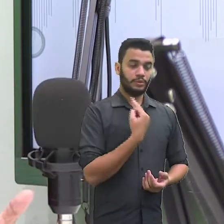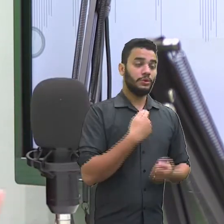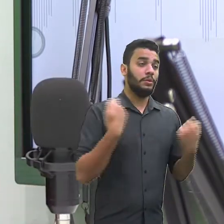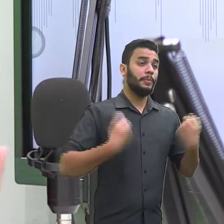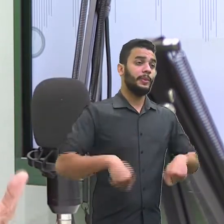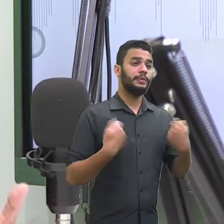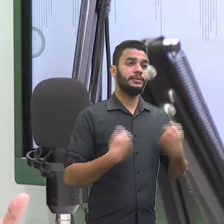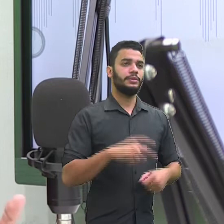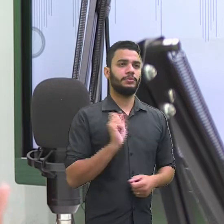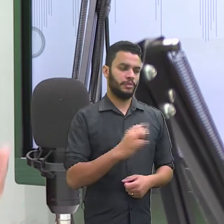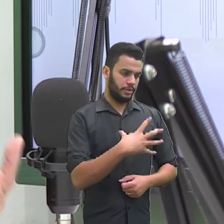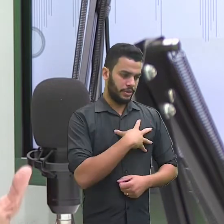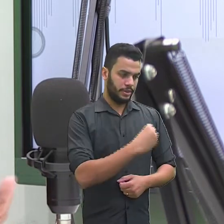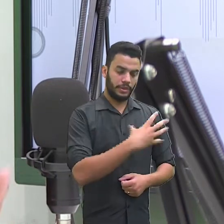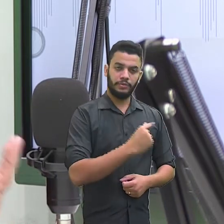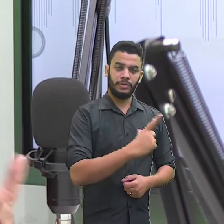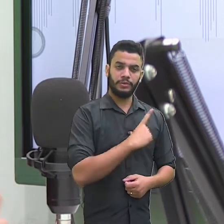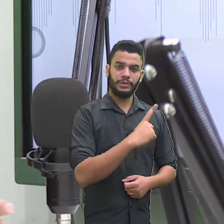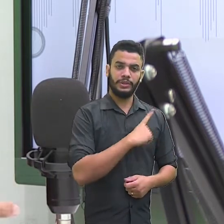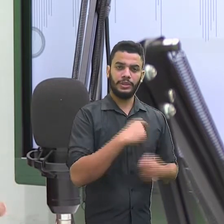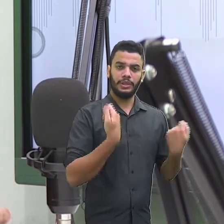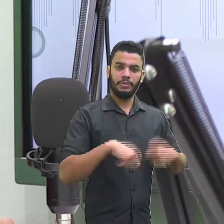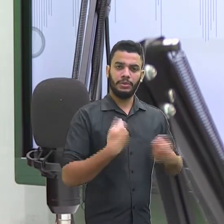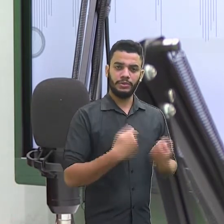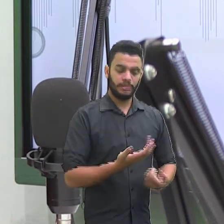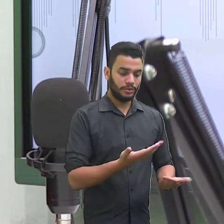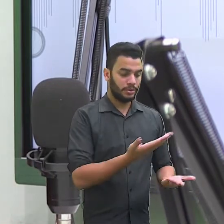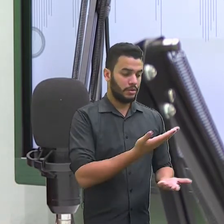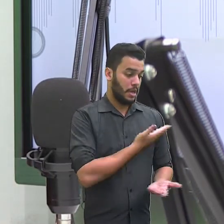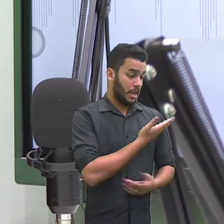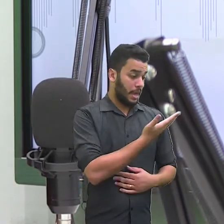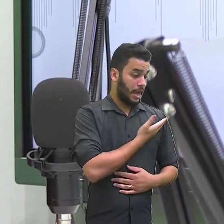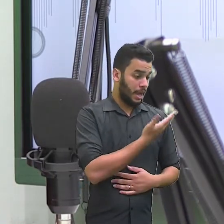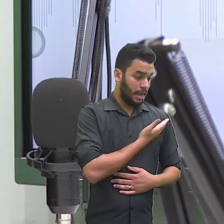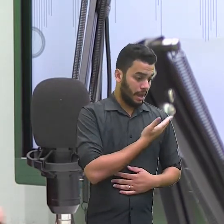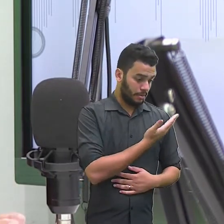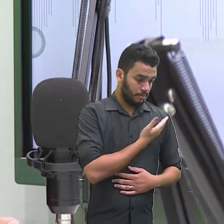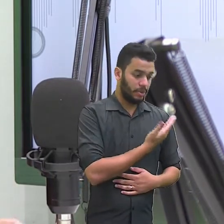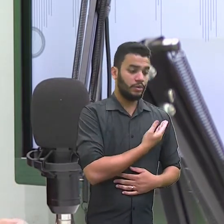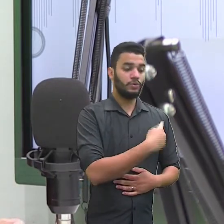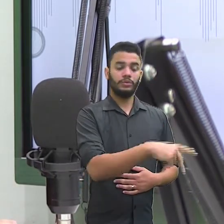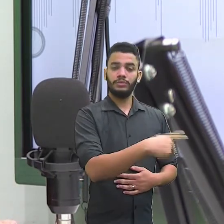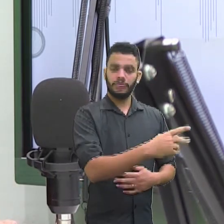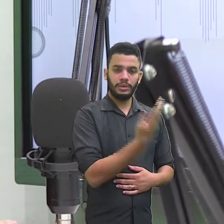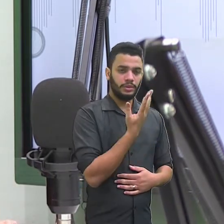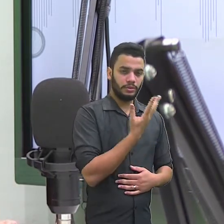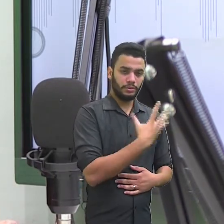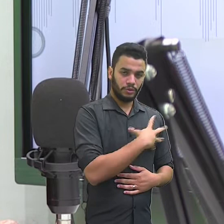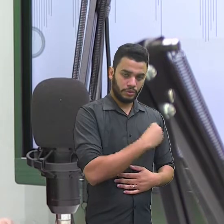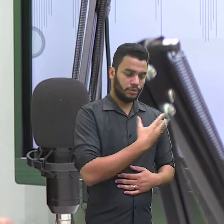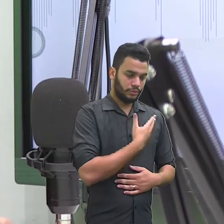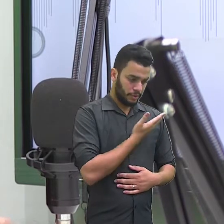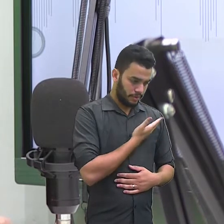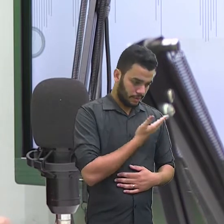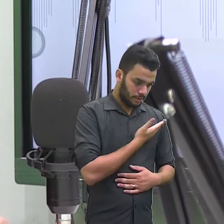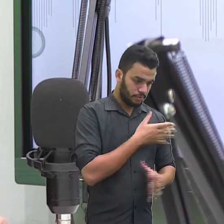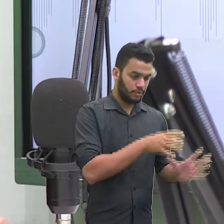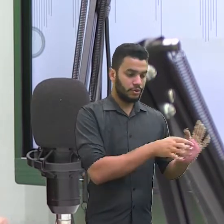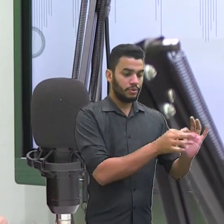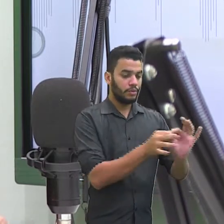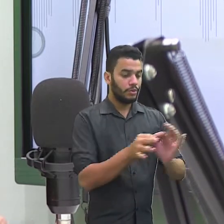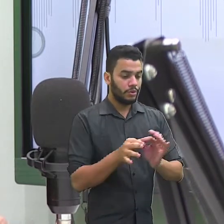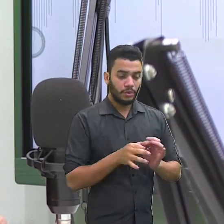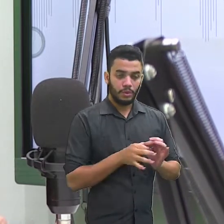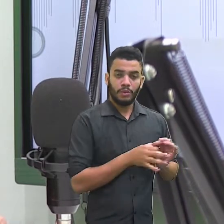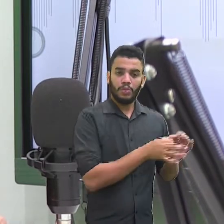pais, somos autoridades constituídas sobre a vida dos nossos filhos. Mas isso não significa que nós não possamos ter uma relação de